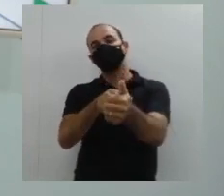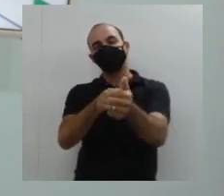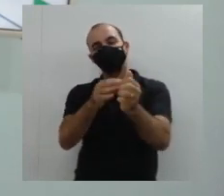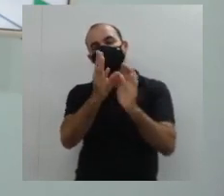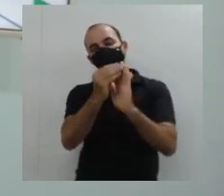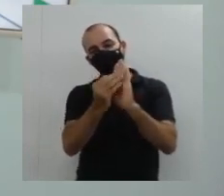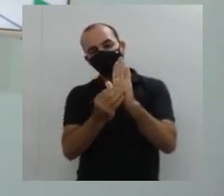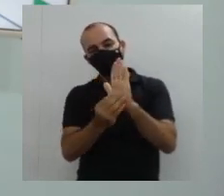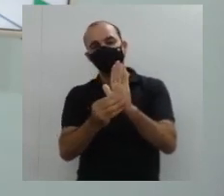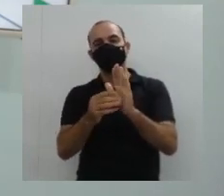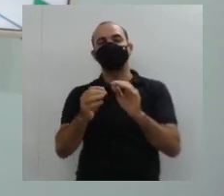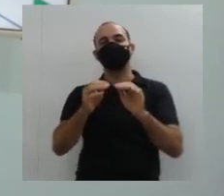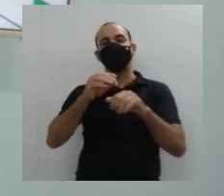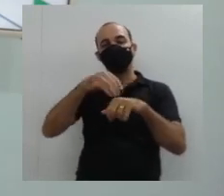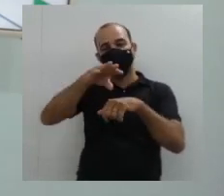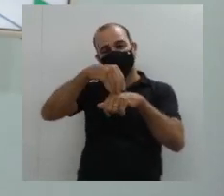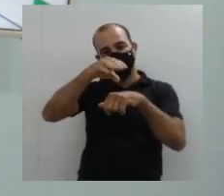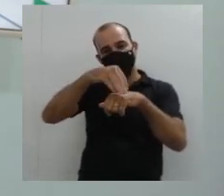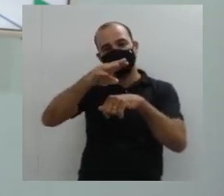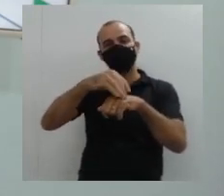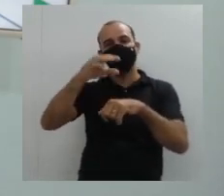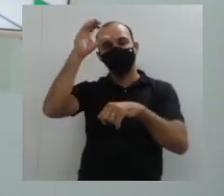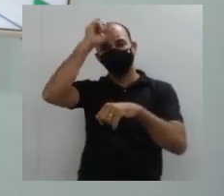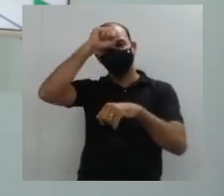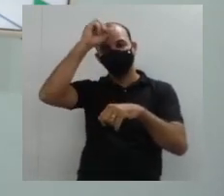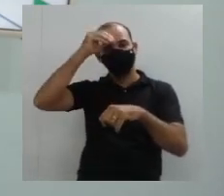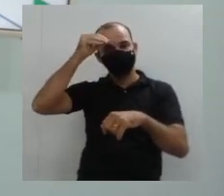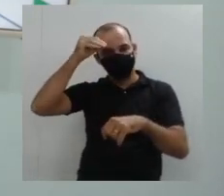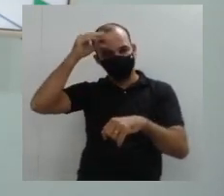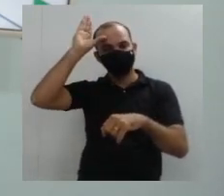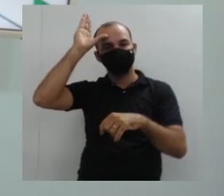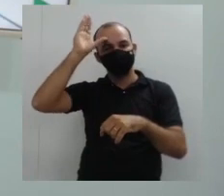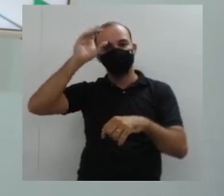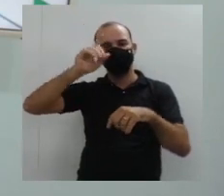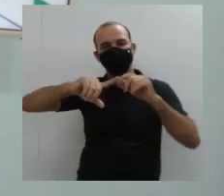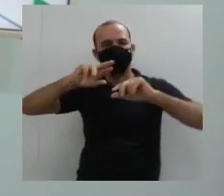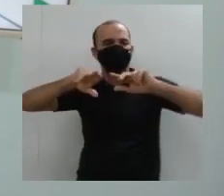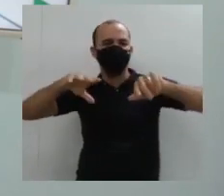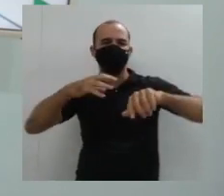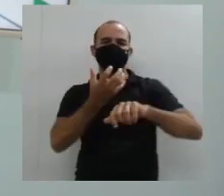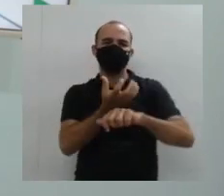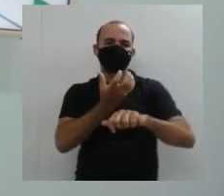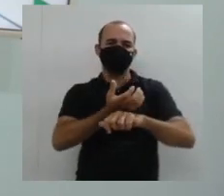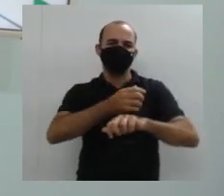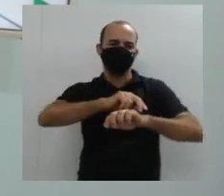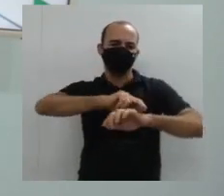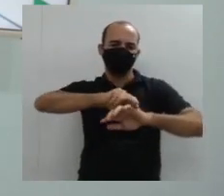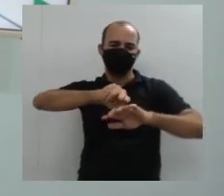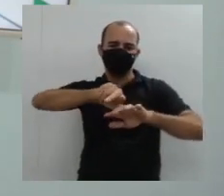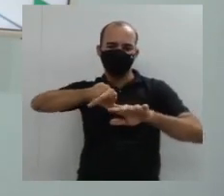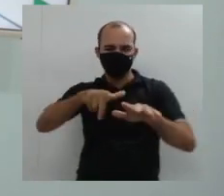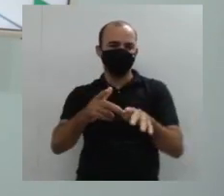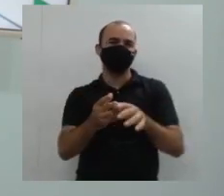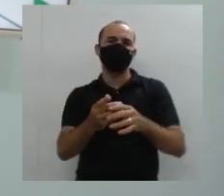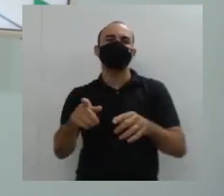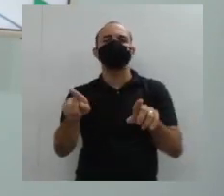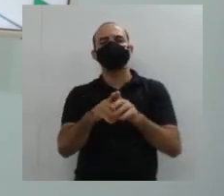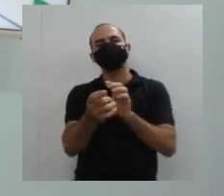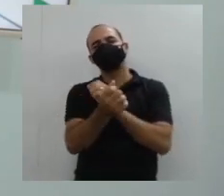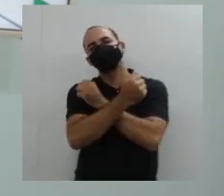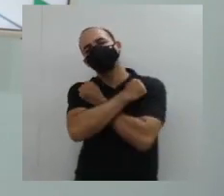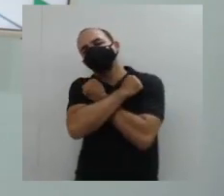possam ter informações dos diversos componentes, de todas as disciplinas. Deixo um